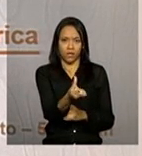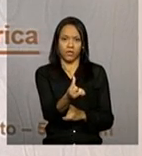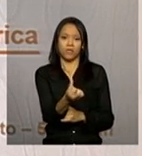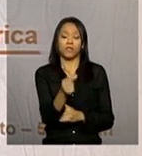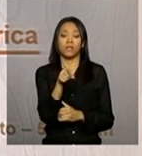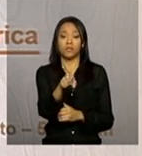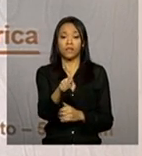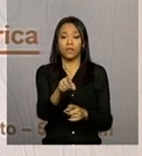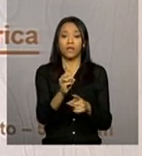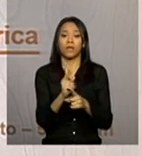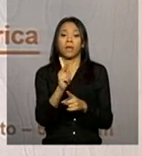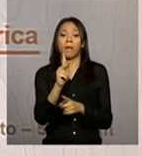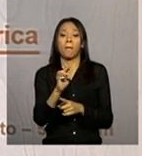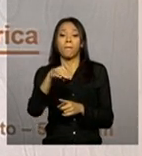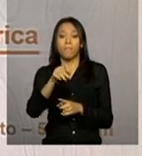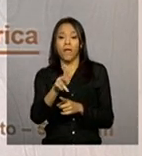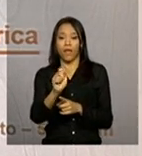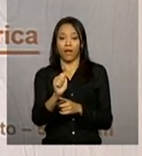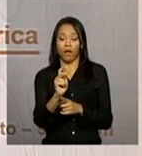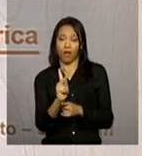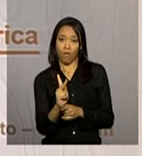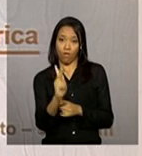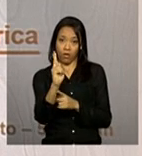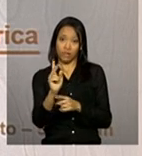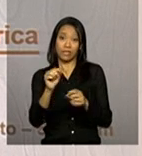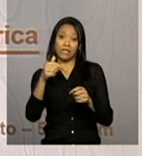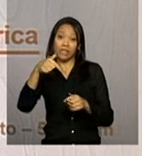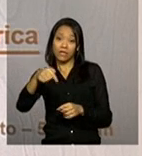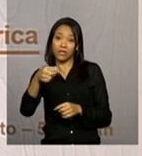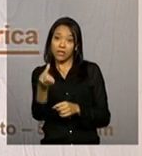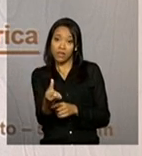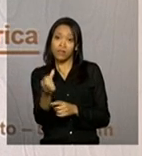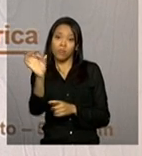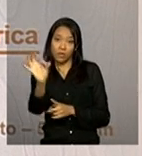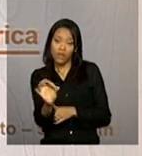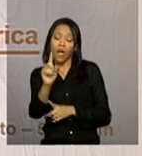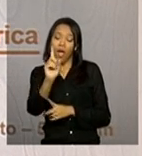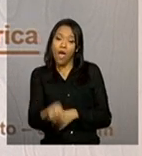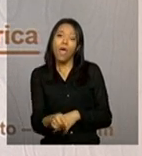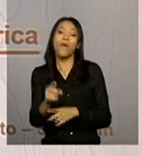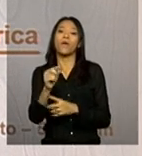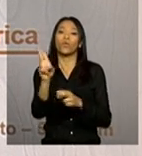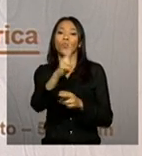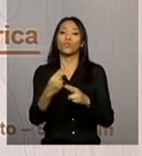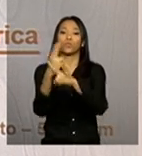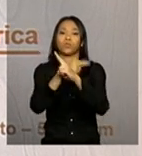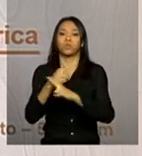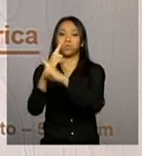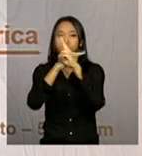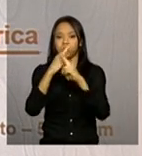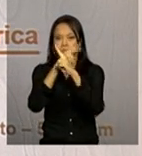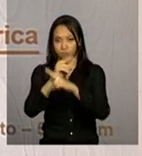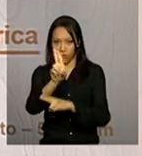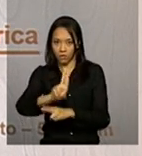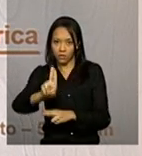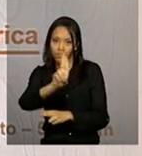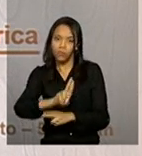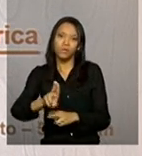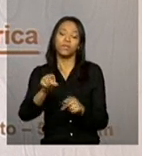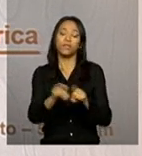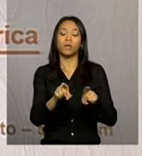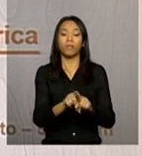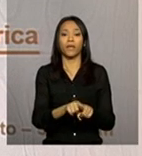megawatts, 15.908, 75% disso é de fonte limpa e renovável, e temos em andamento